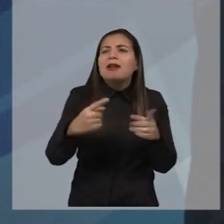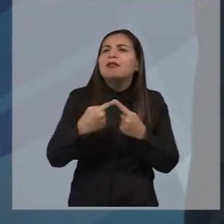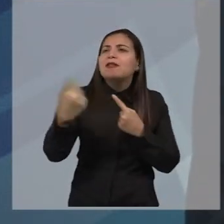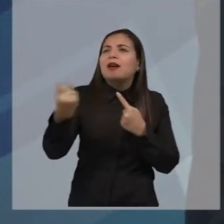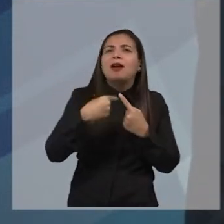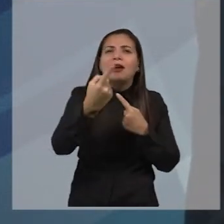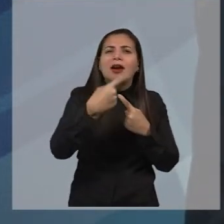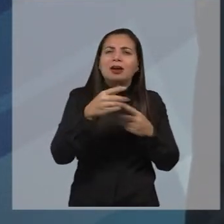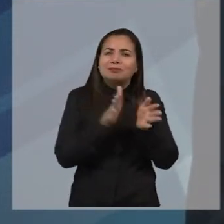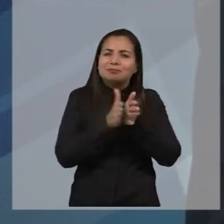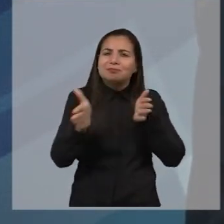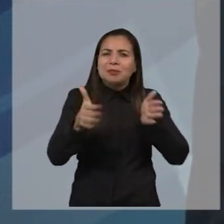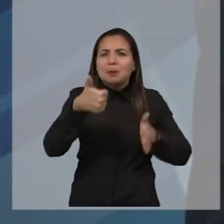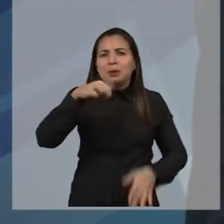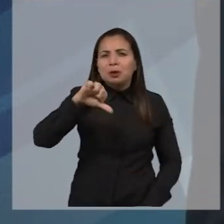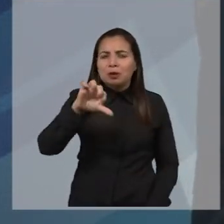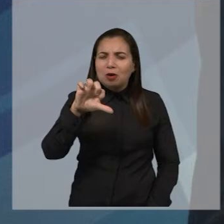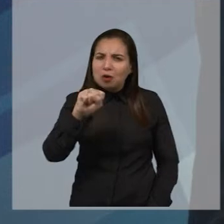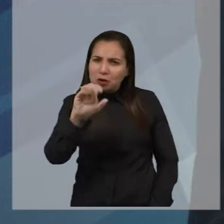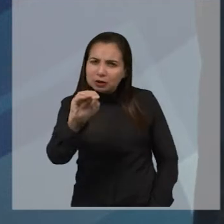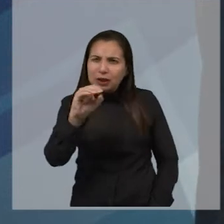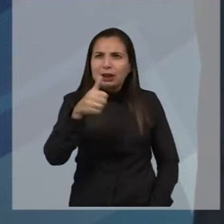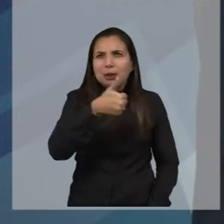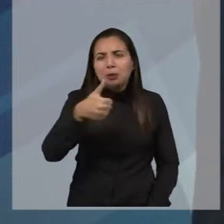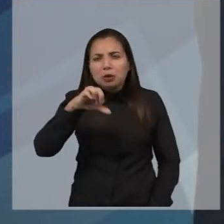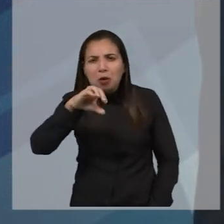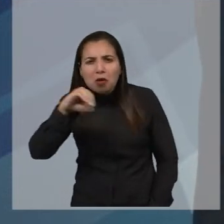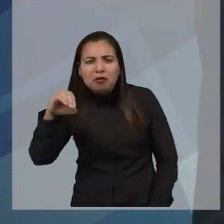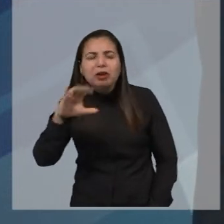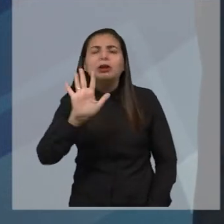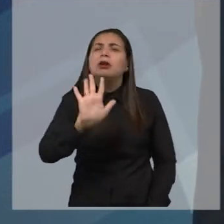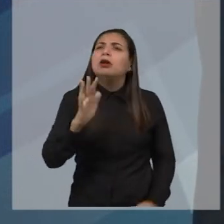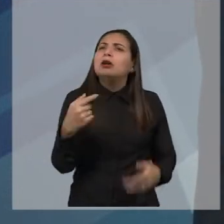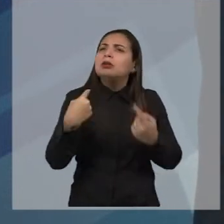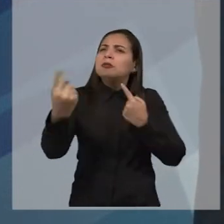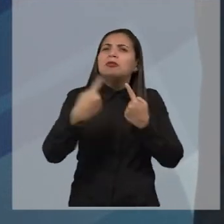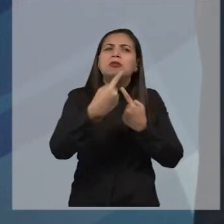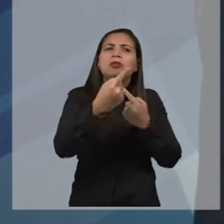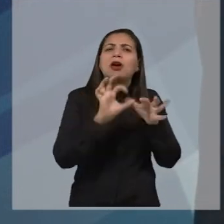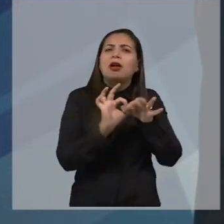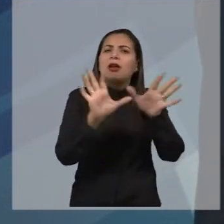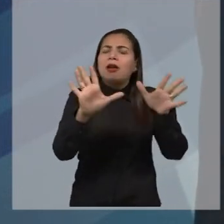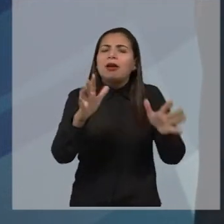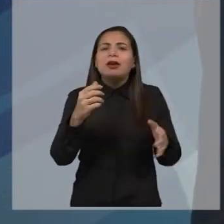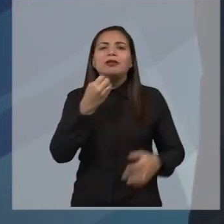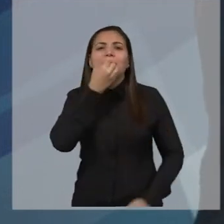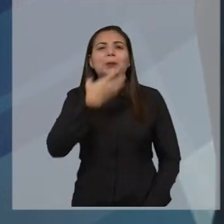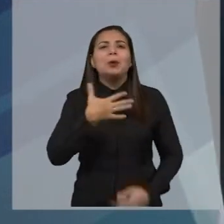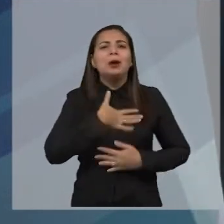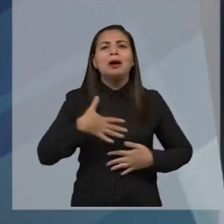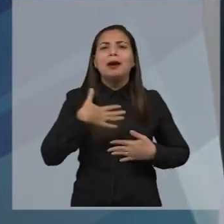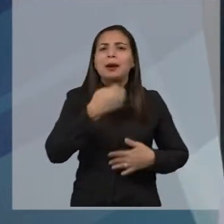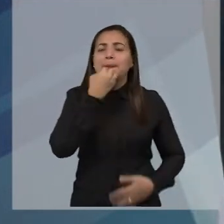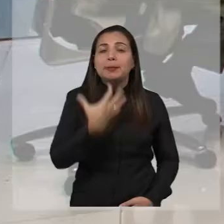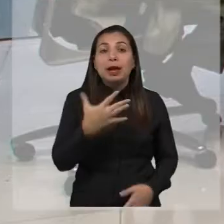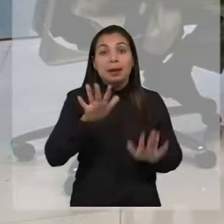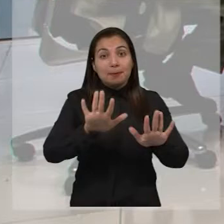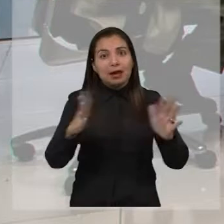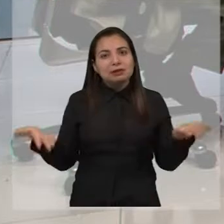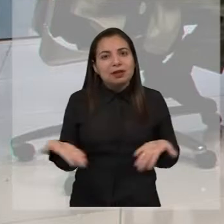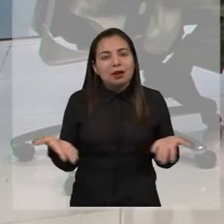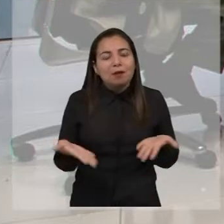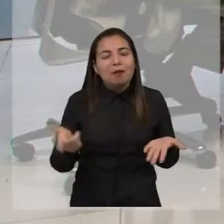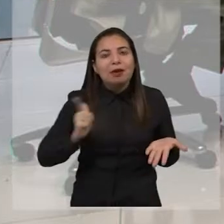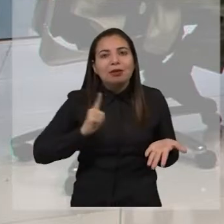anos 80, né? Dos anos 90, ela deixou de existir. Né? Você não consegue... A teoria